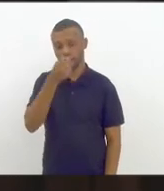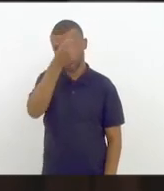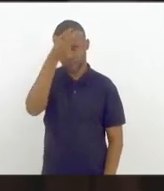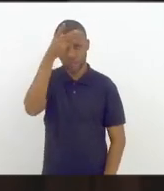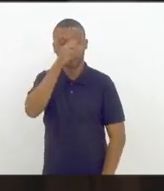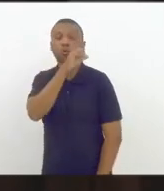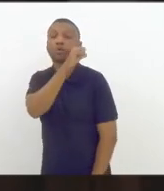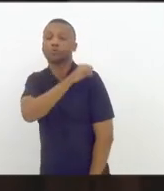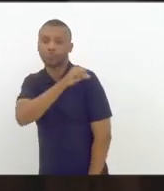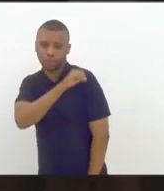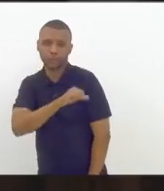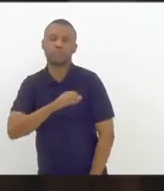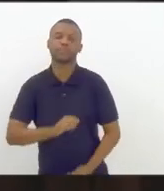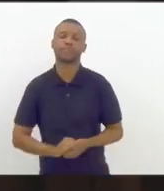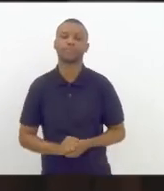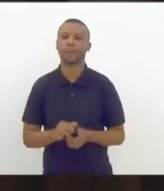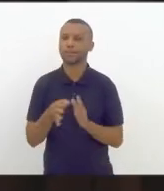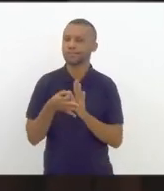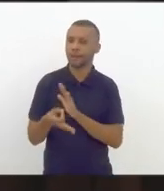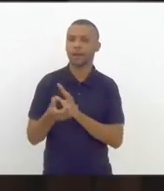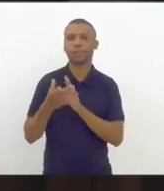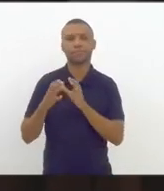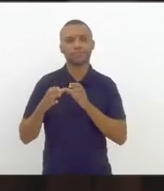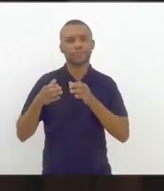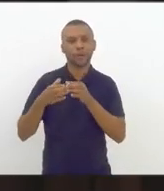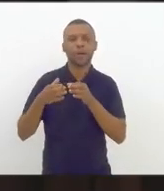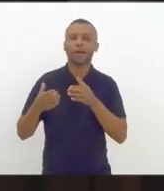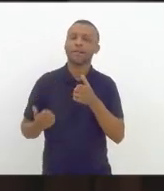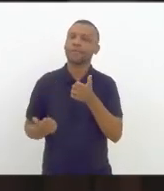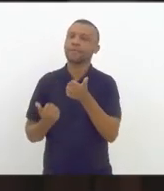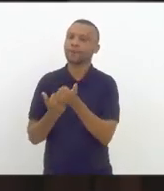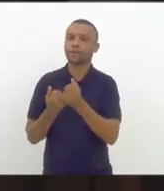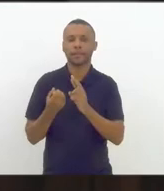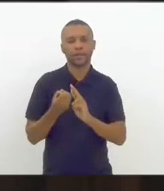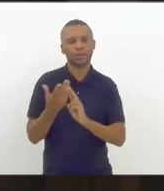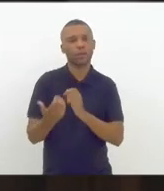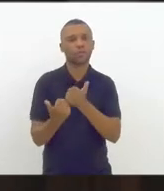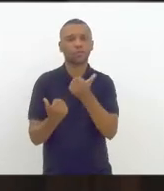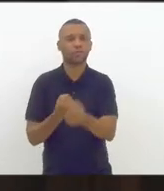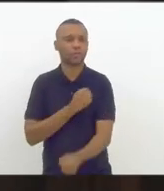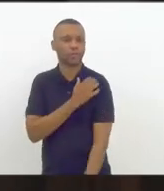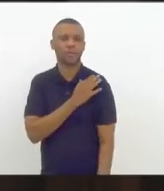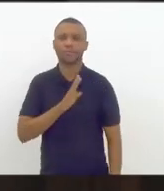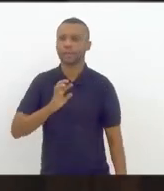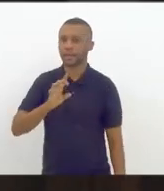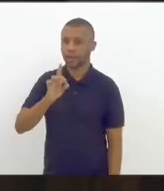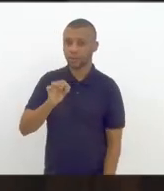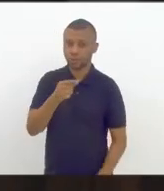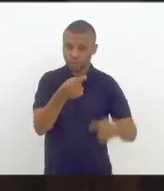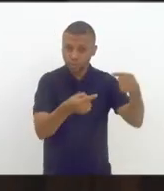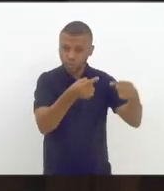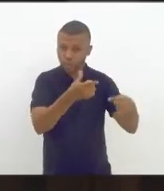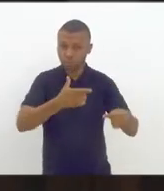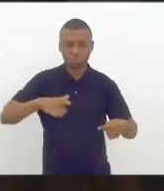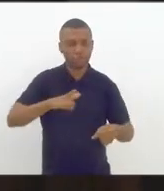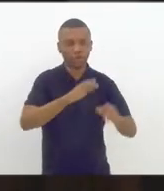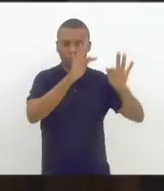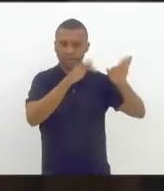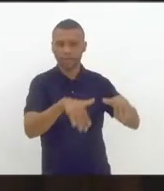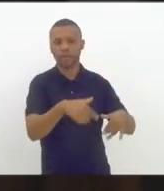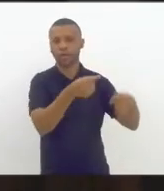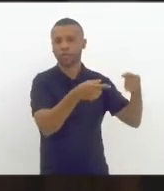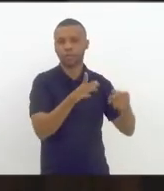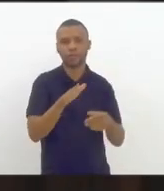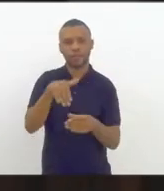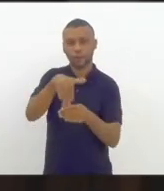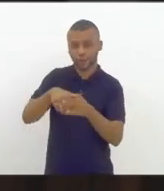Janeiro. Parecida a Comissão de Indicações Legislativas, favorável, relator, subtenente Bernardo. Em discussão, não havendo que queira discutir, encerrada a discussão. Em